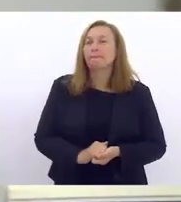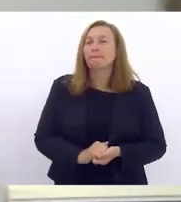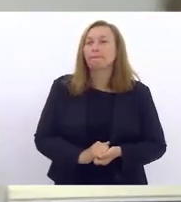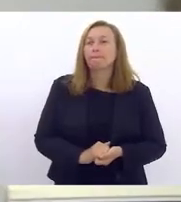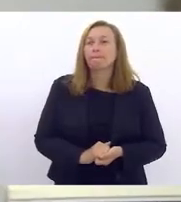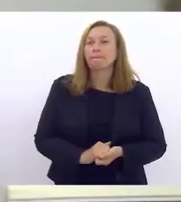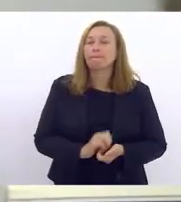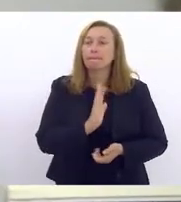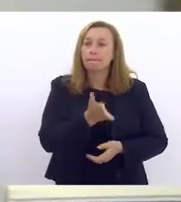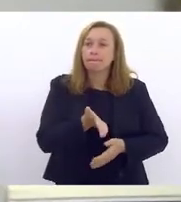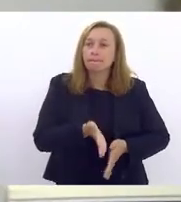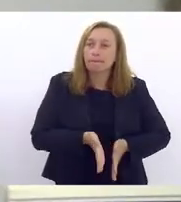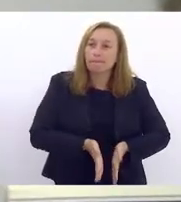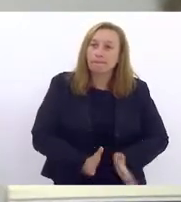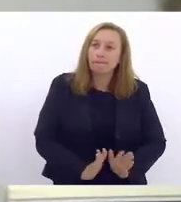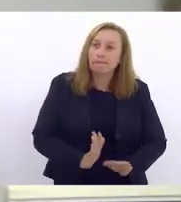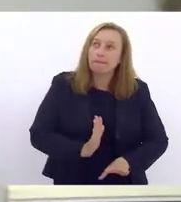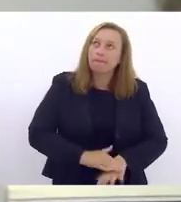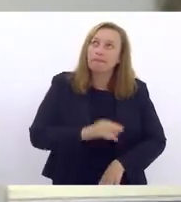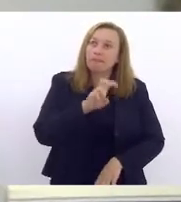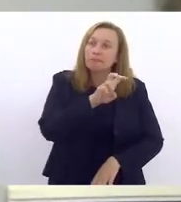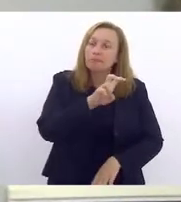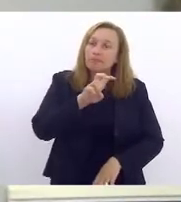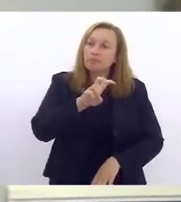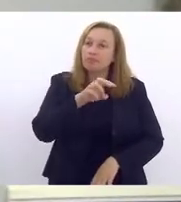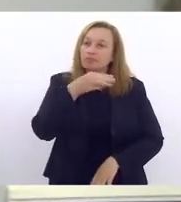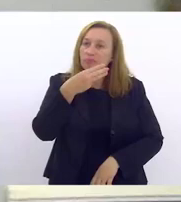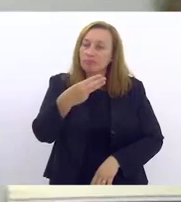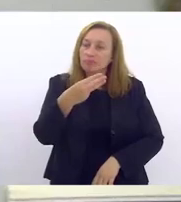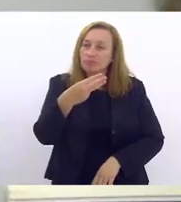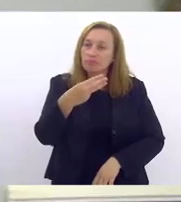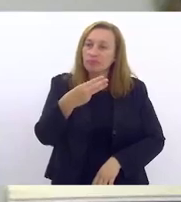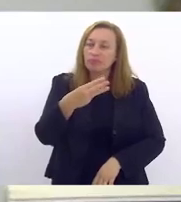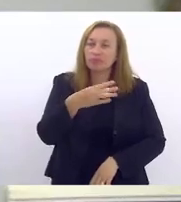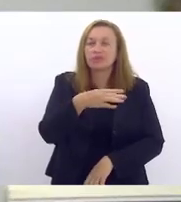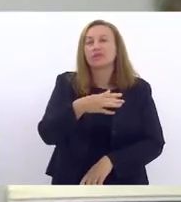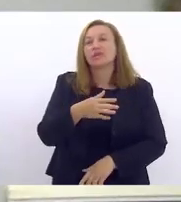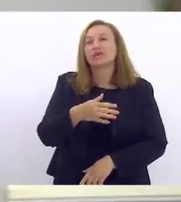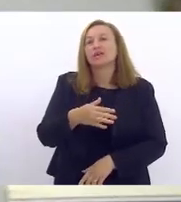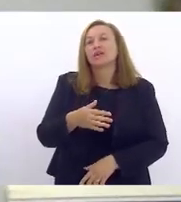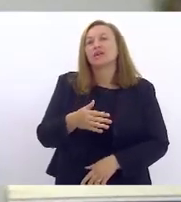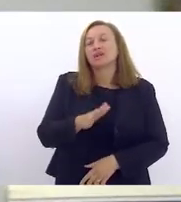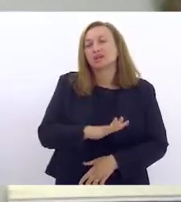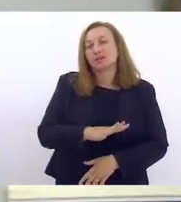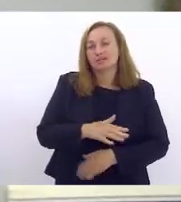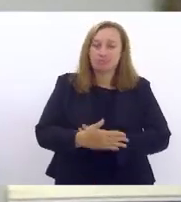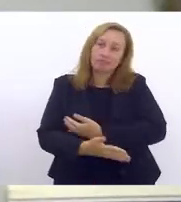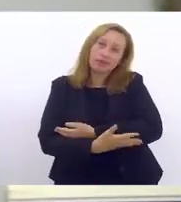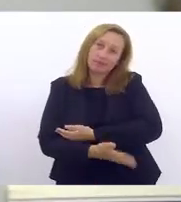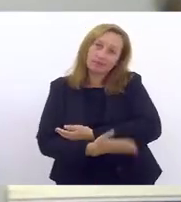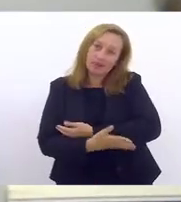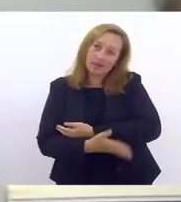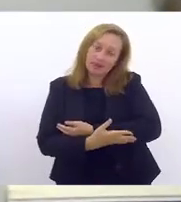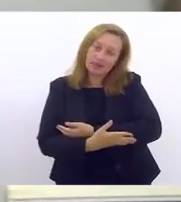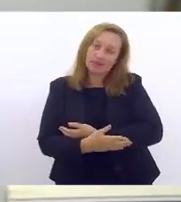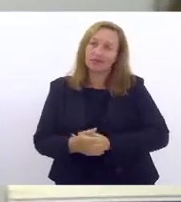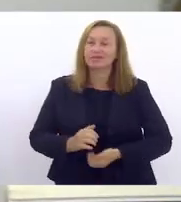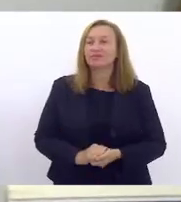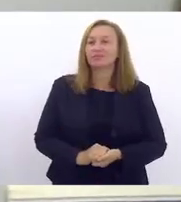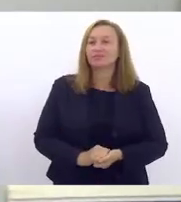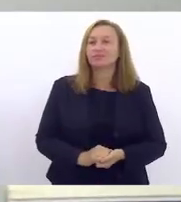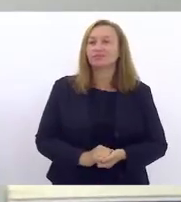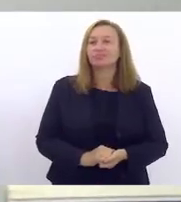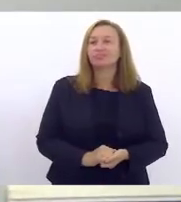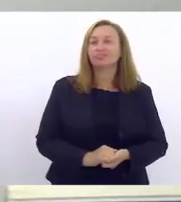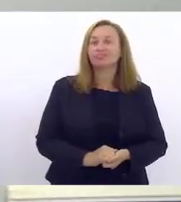já nasceram mais de 53 mil carioquinhas. Tá? Então, eu digo